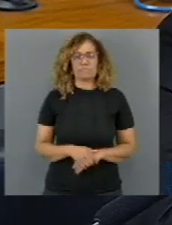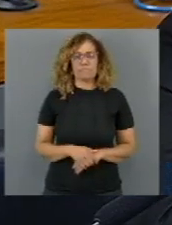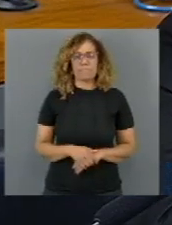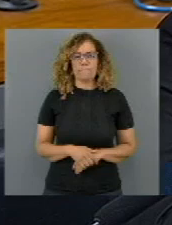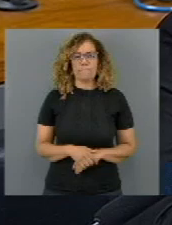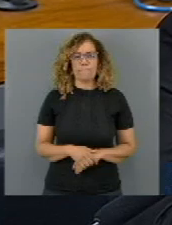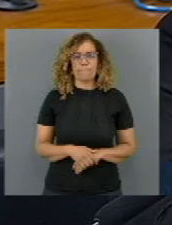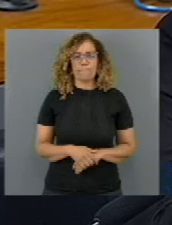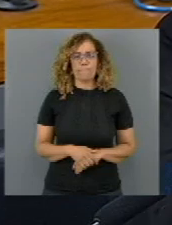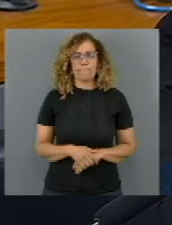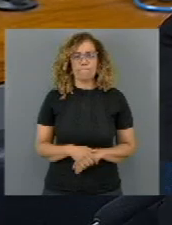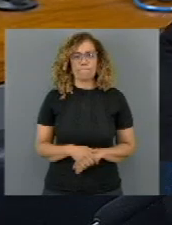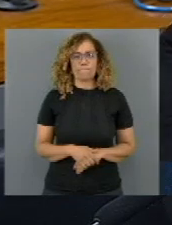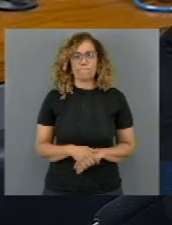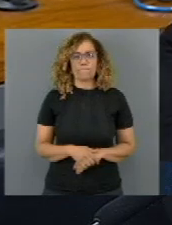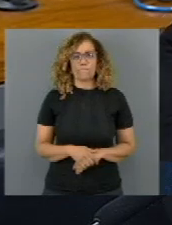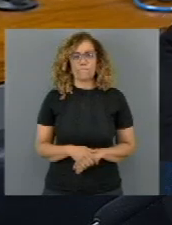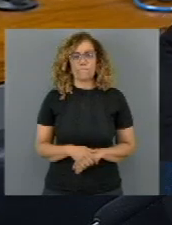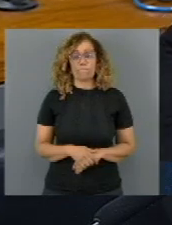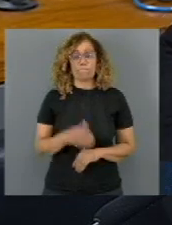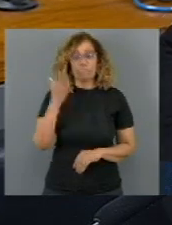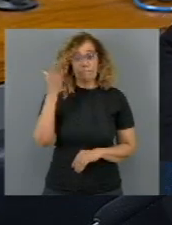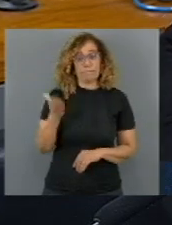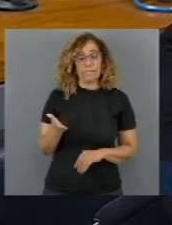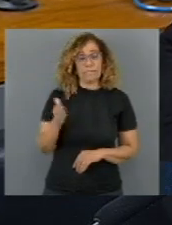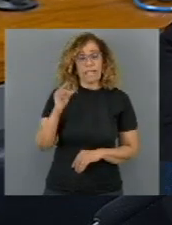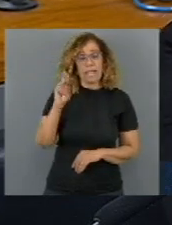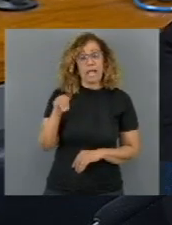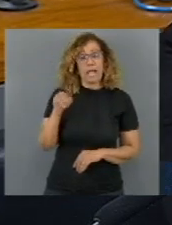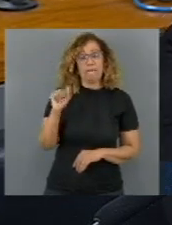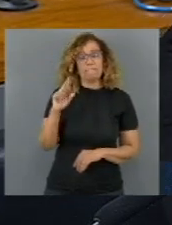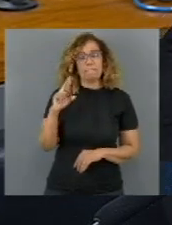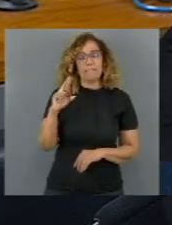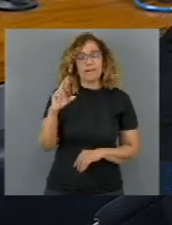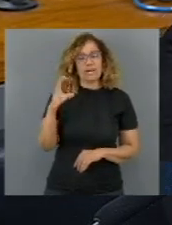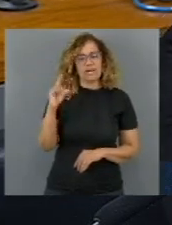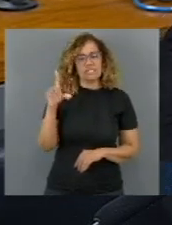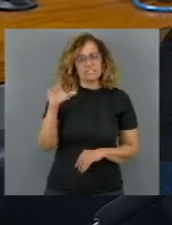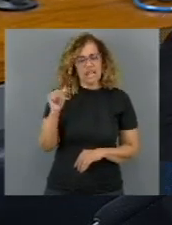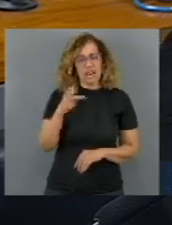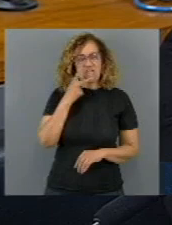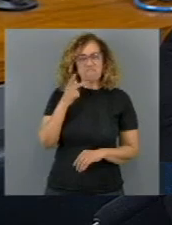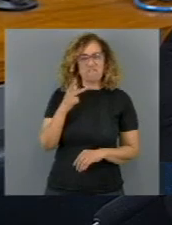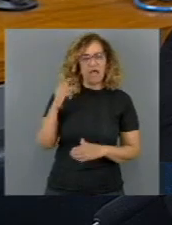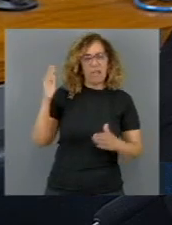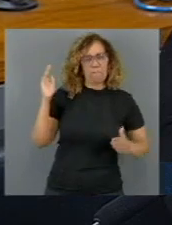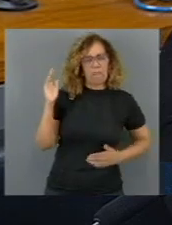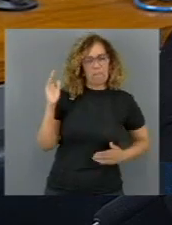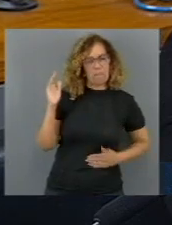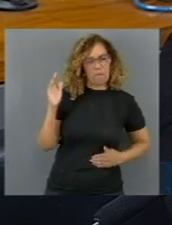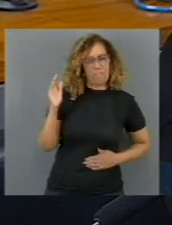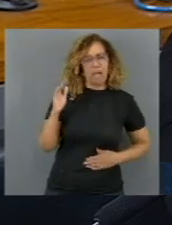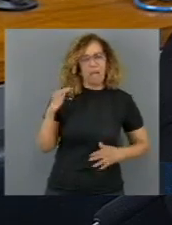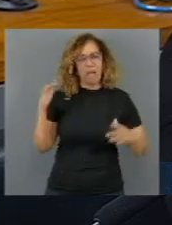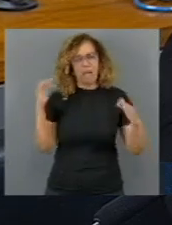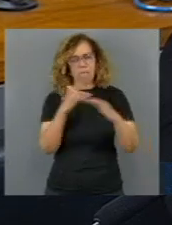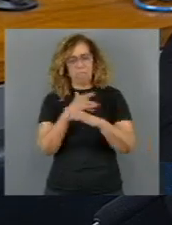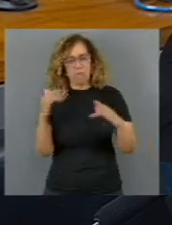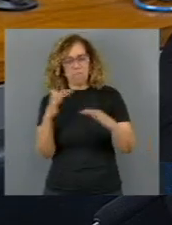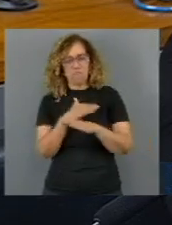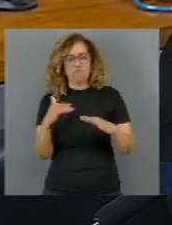que está errado quando a senhora fala de vândalos, de manifestantes. Quem